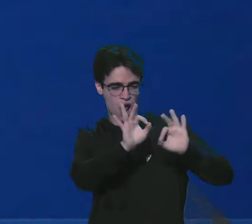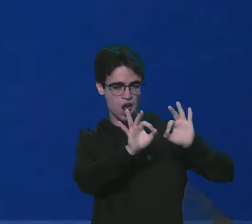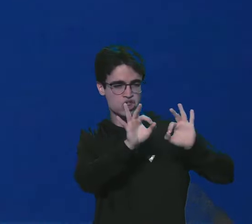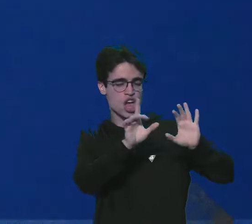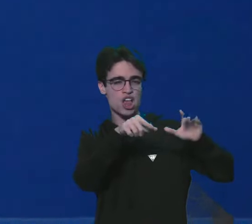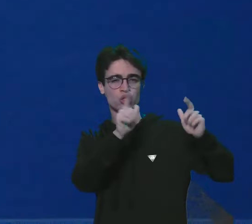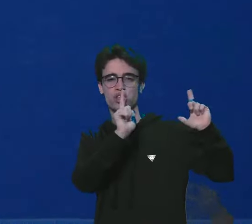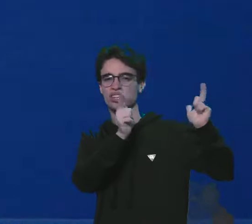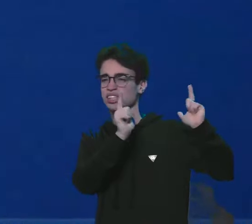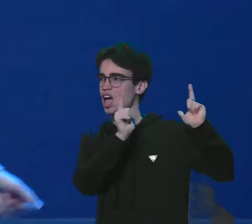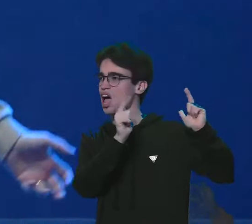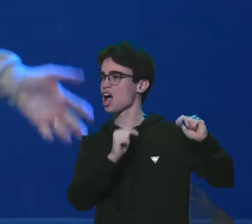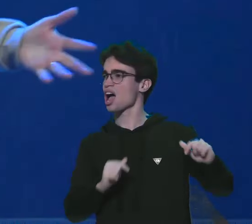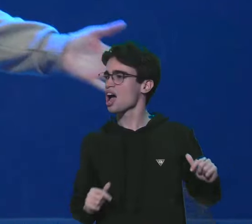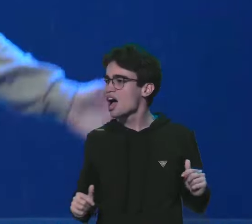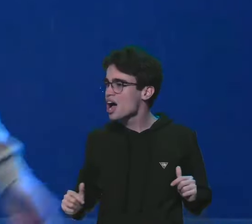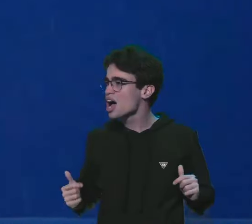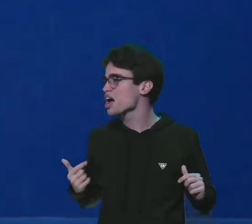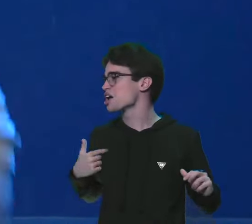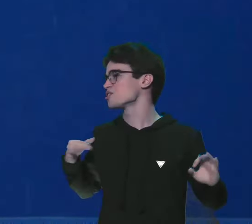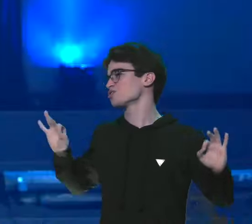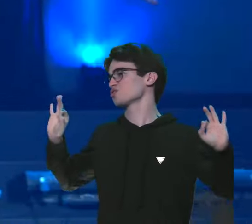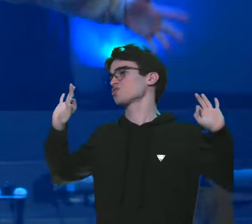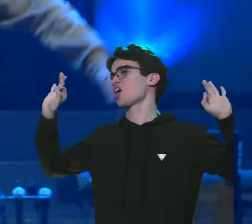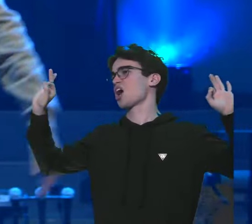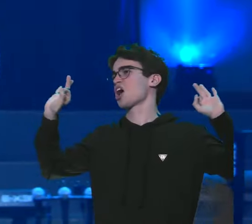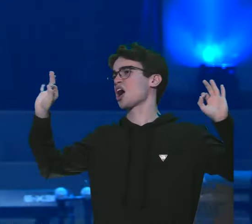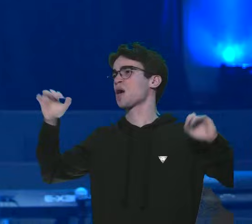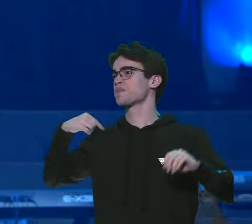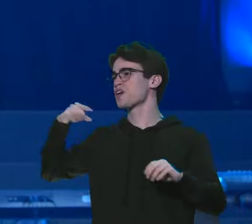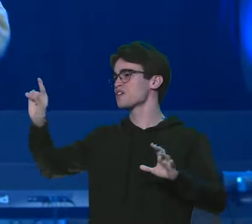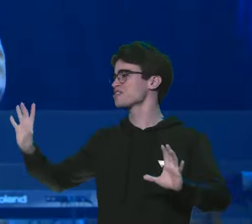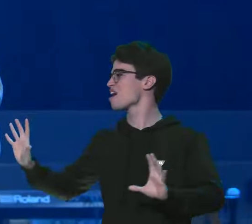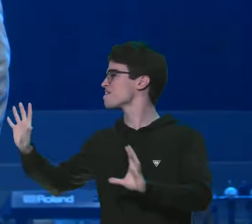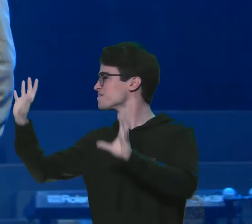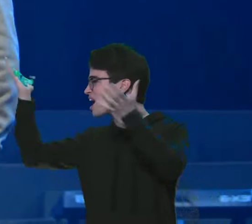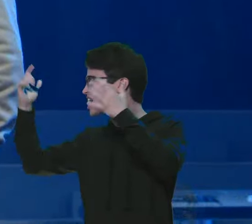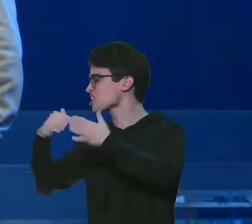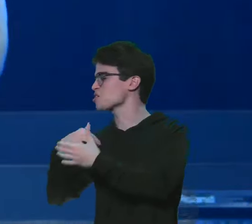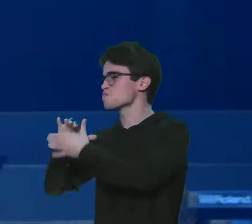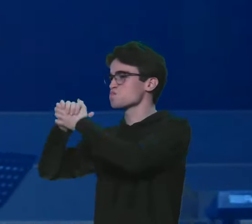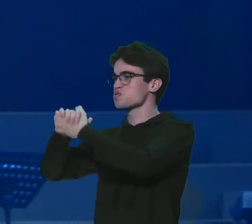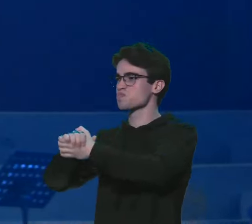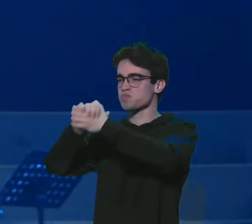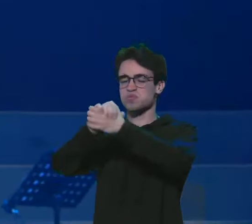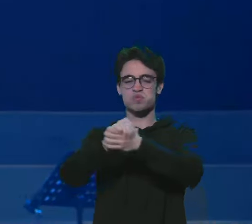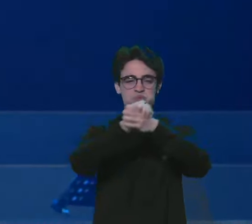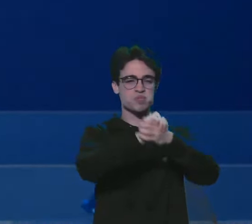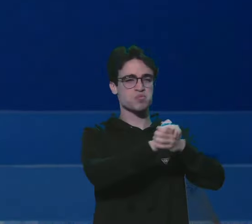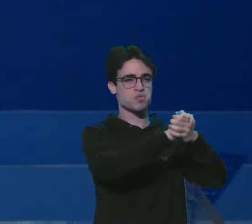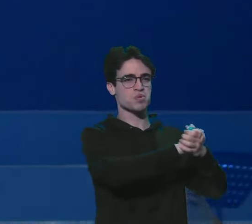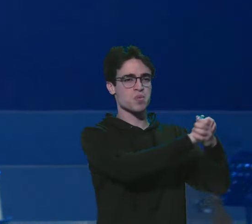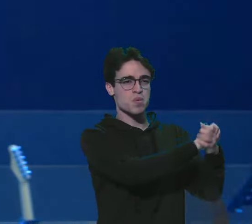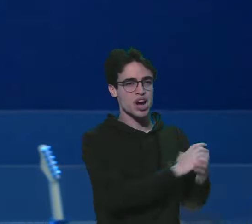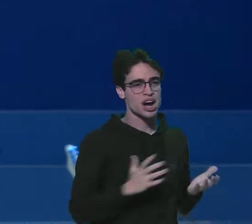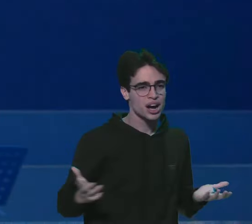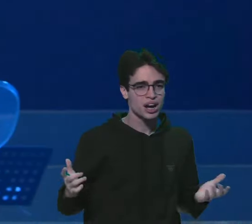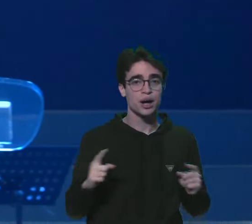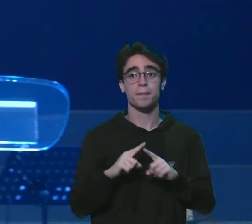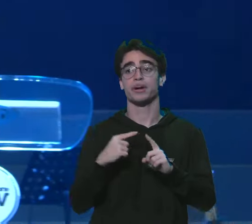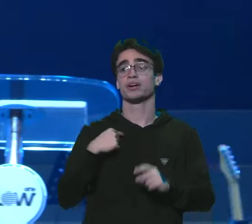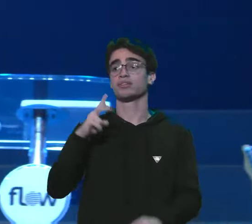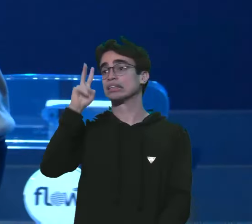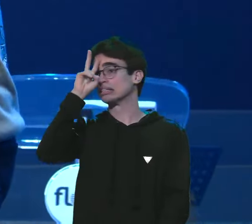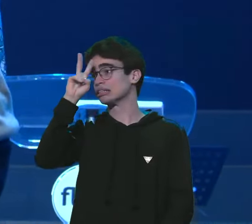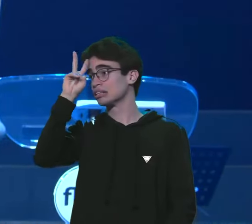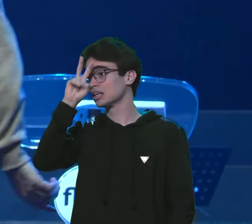organizada. Cara, eu me achava demais. Eu ia para as festas, cumprimentava todo mundo. Mas eu lembro que quando eu